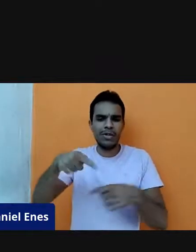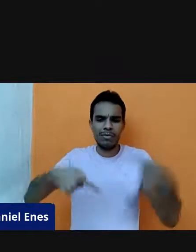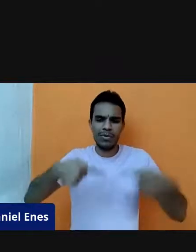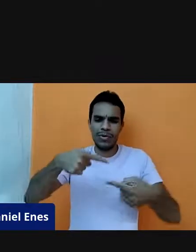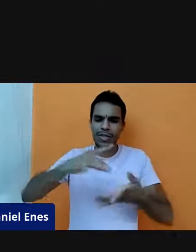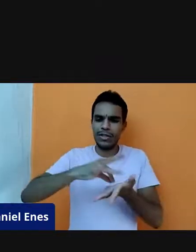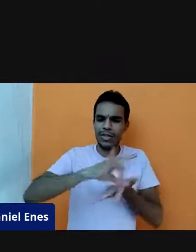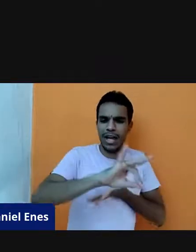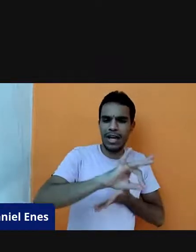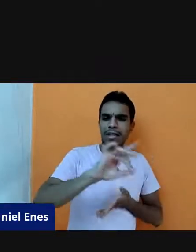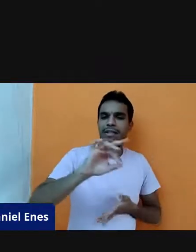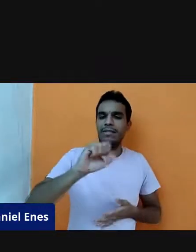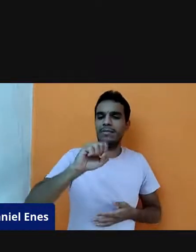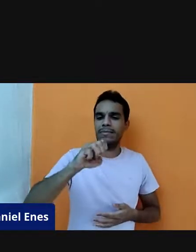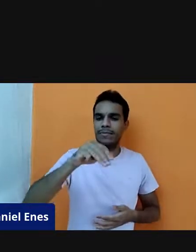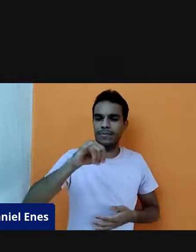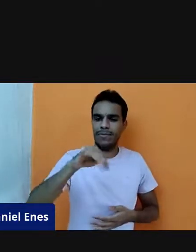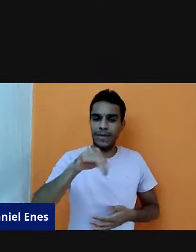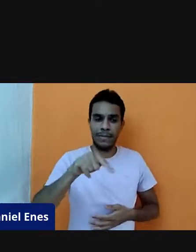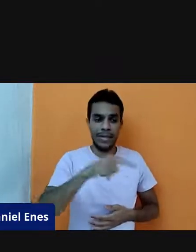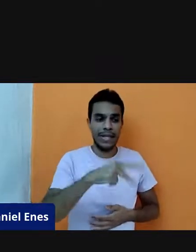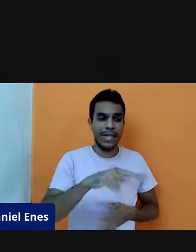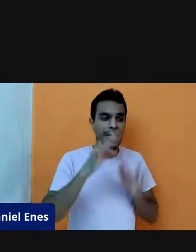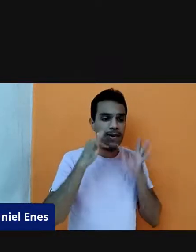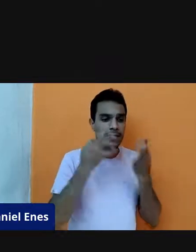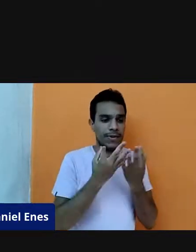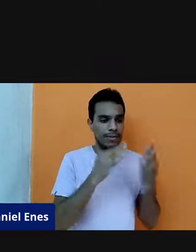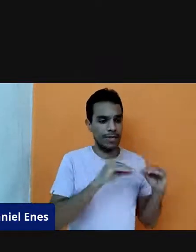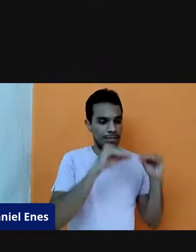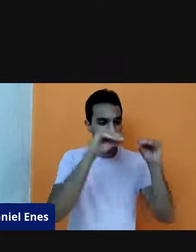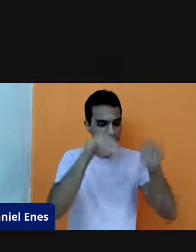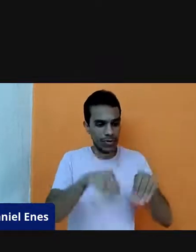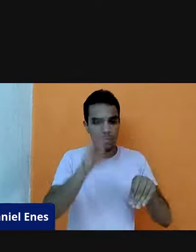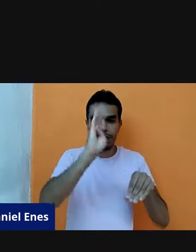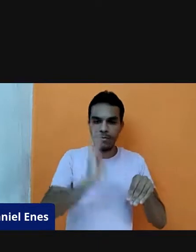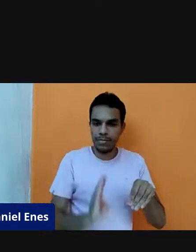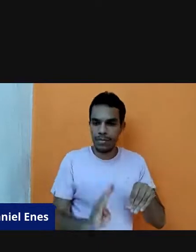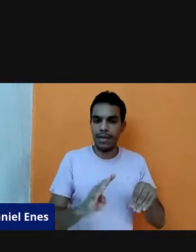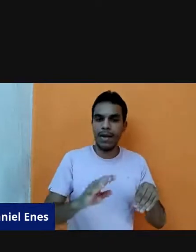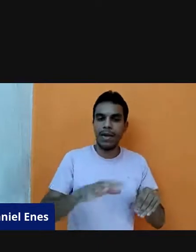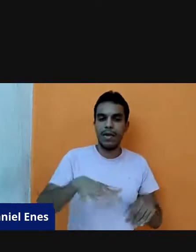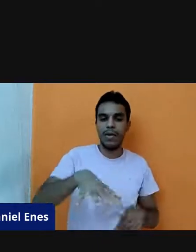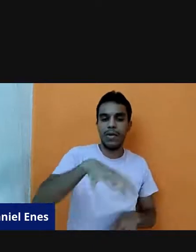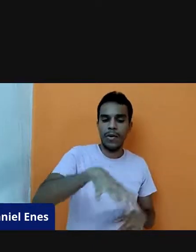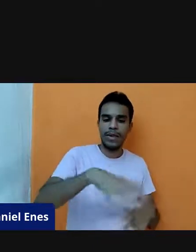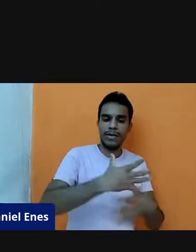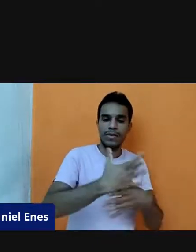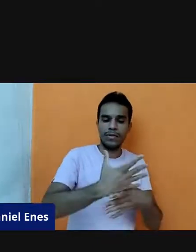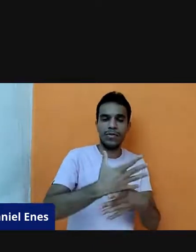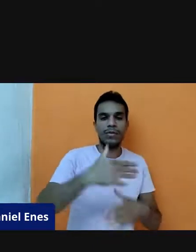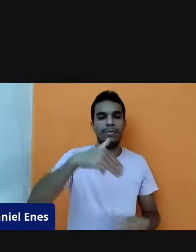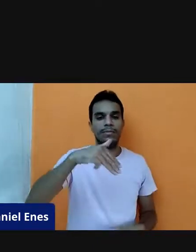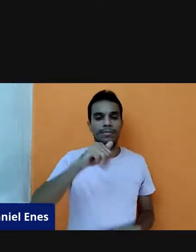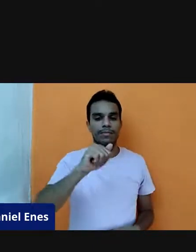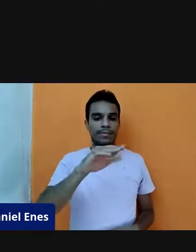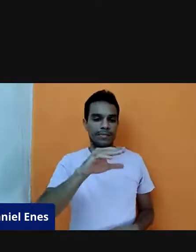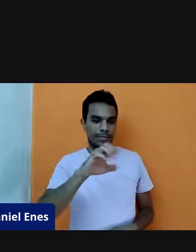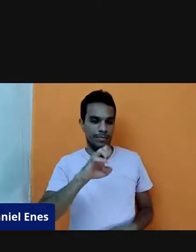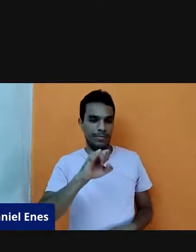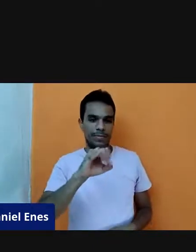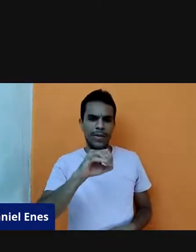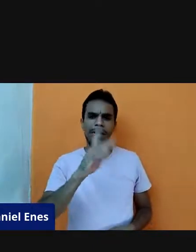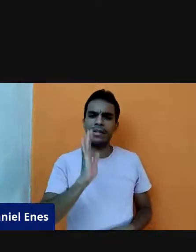para o Brasil e vieram para Maceió, onde uma tia dela já residia, a irmã da sua mãe,